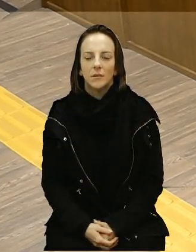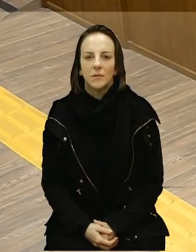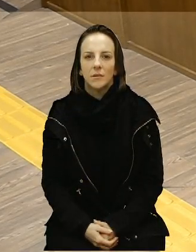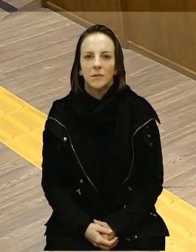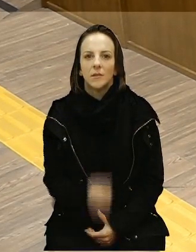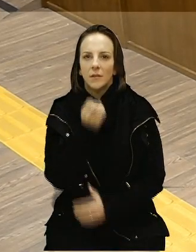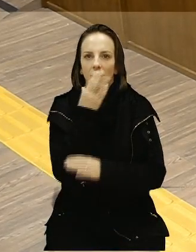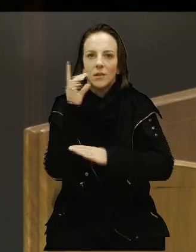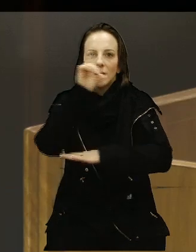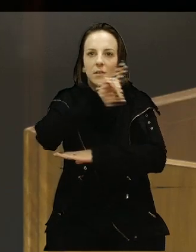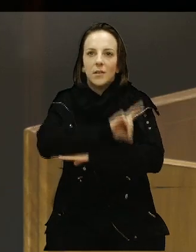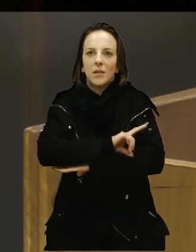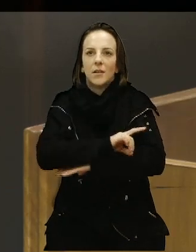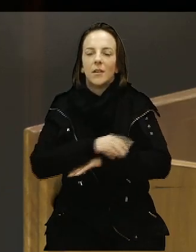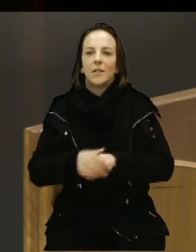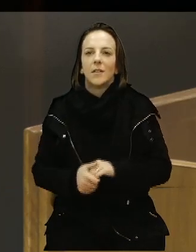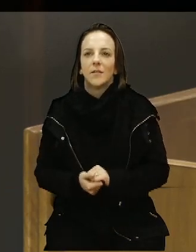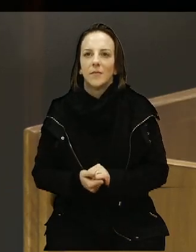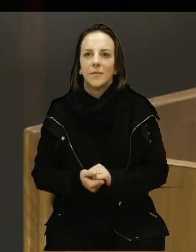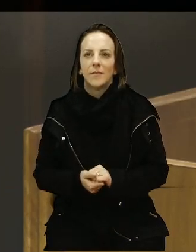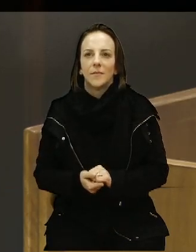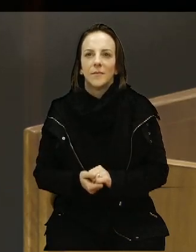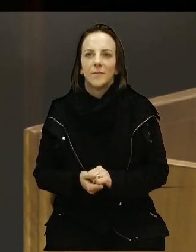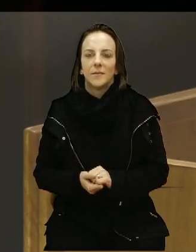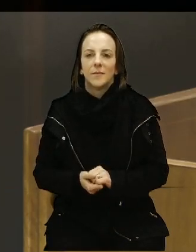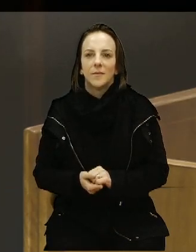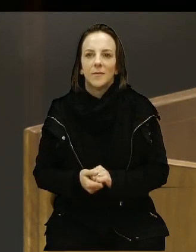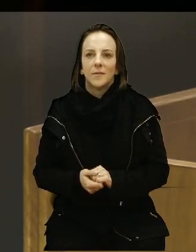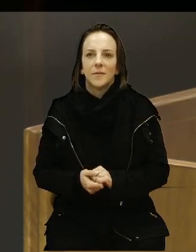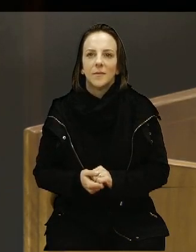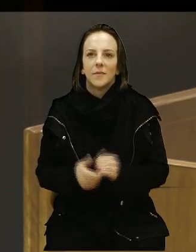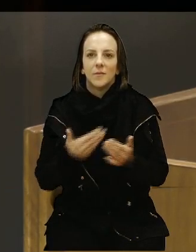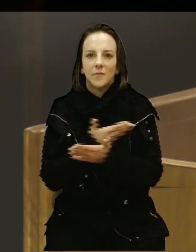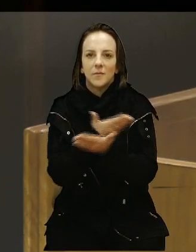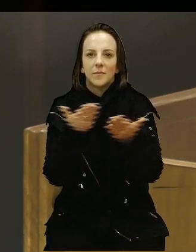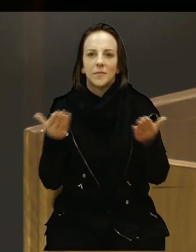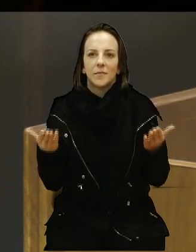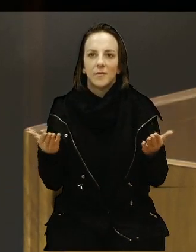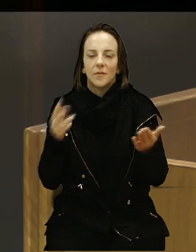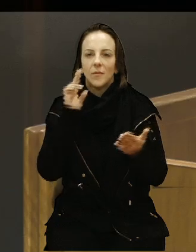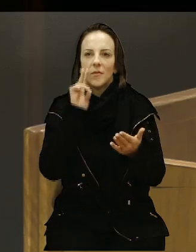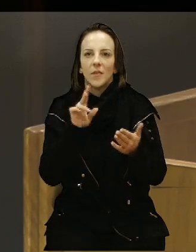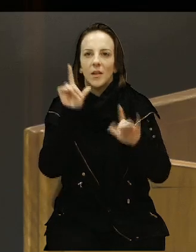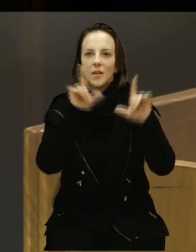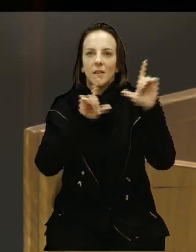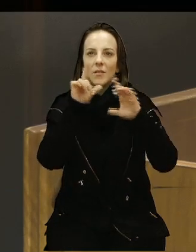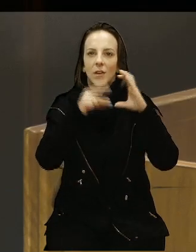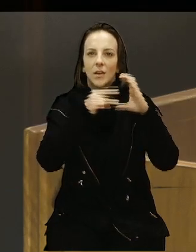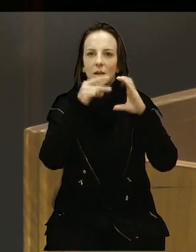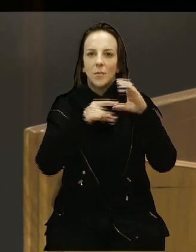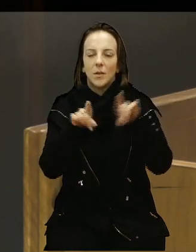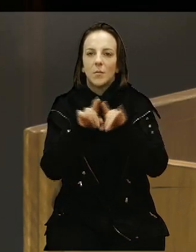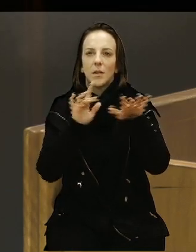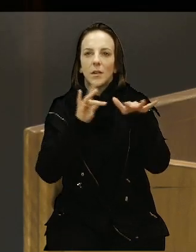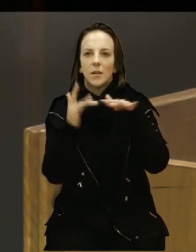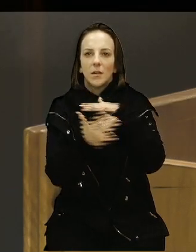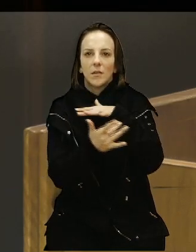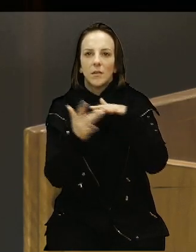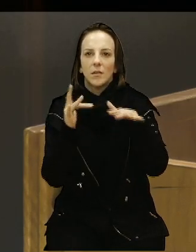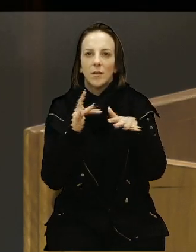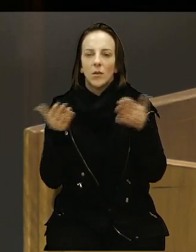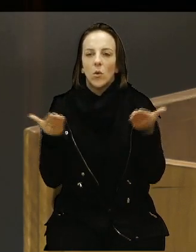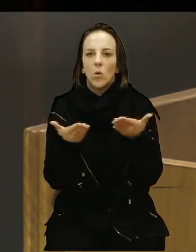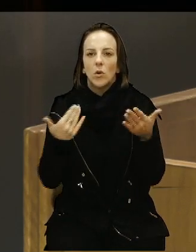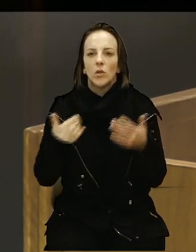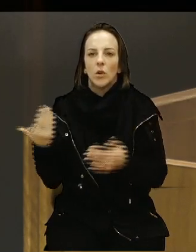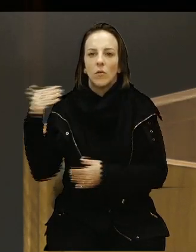Muito bom dia, presidente Andressa. Demais público nos prestigia aí pela TV Câmara, demais redes sociais. Hoje venho